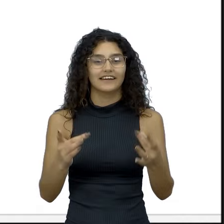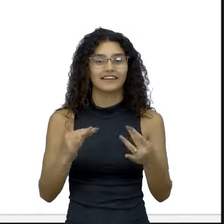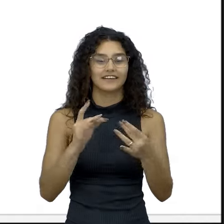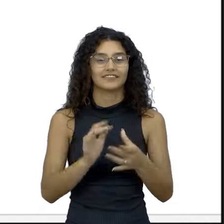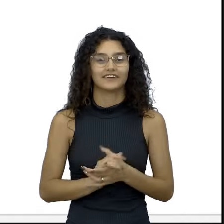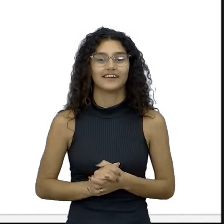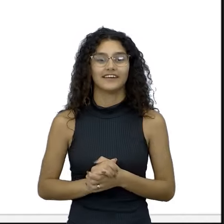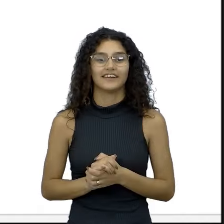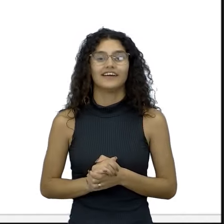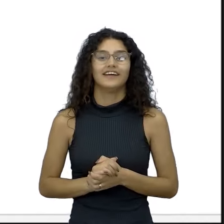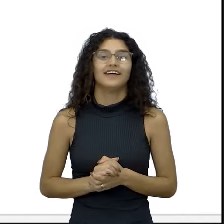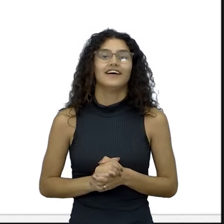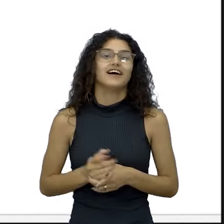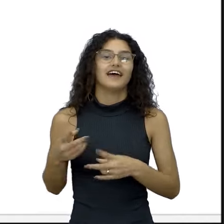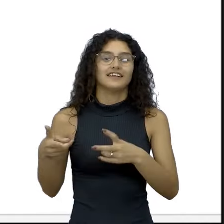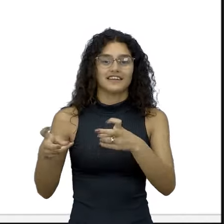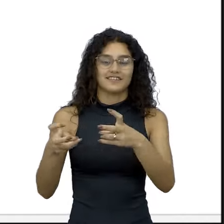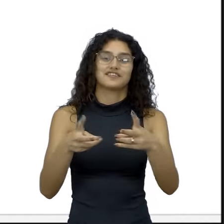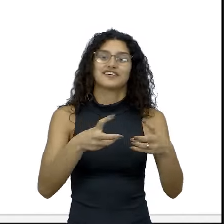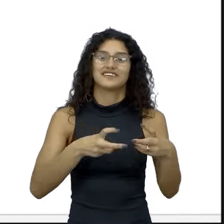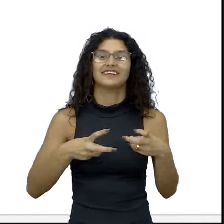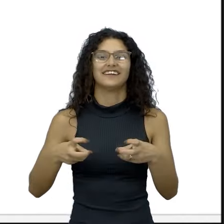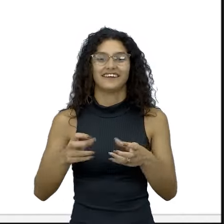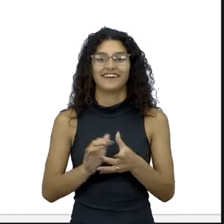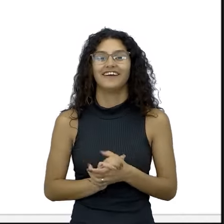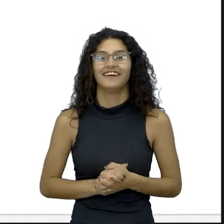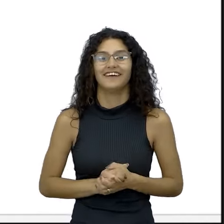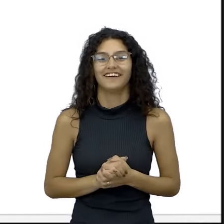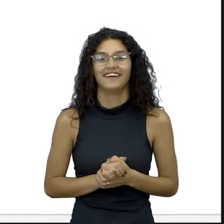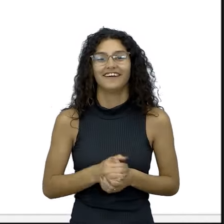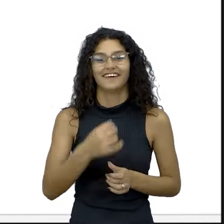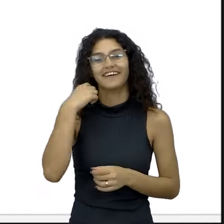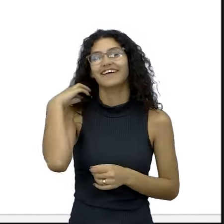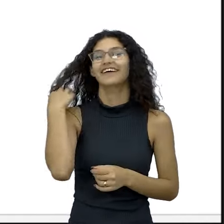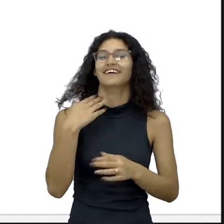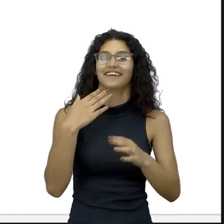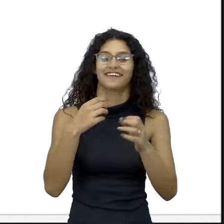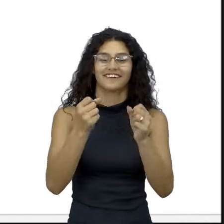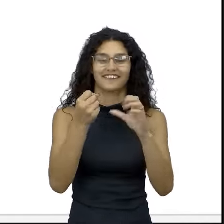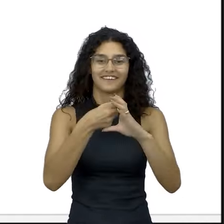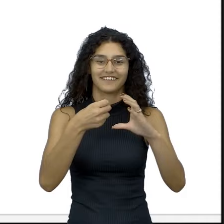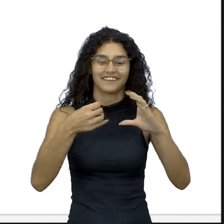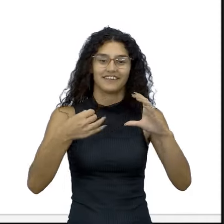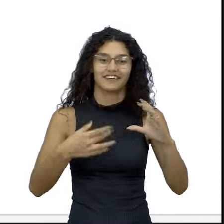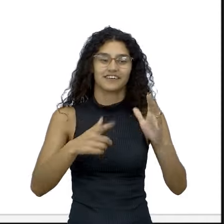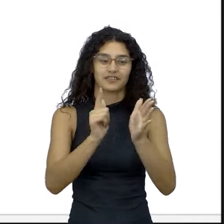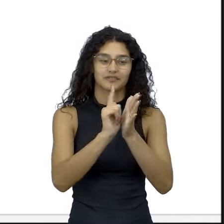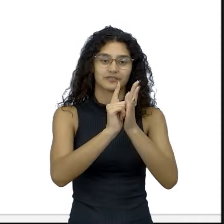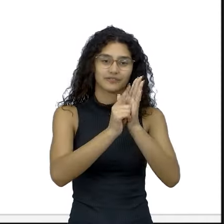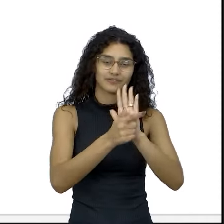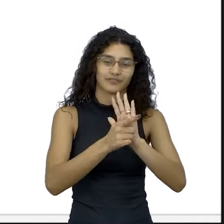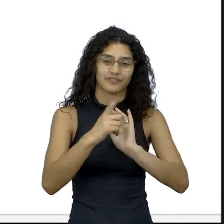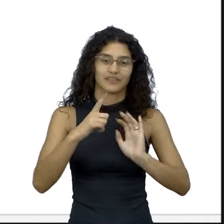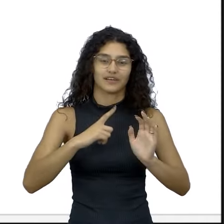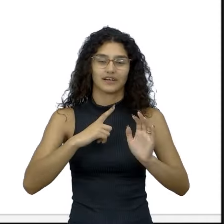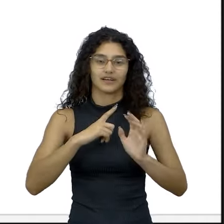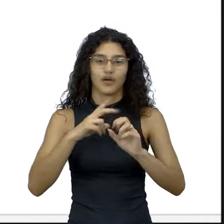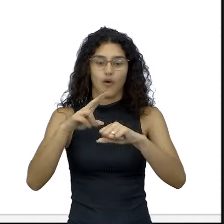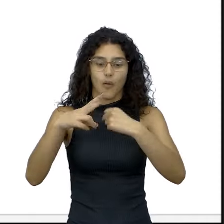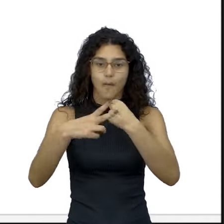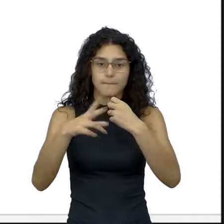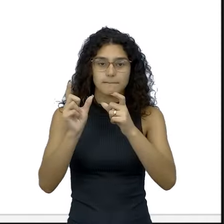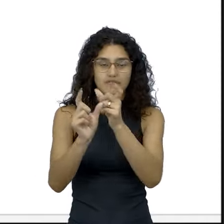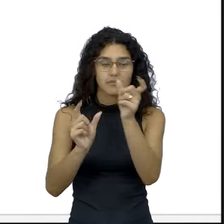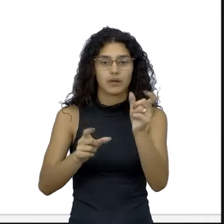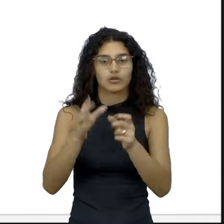estudantes para a análise que a aula propõe, para os aspectos do gênero, que é o verbete de